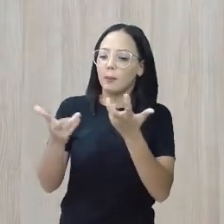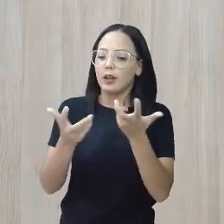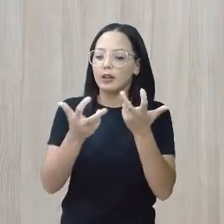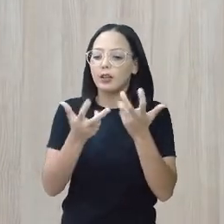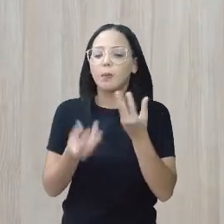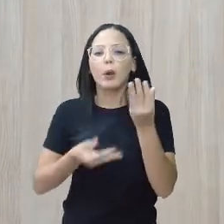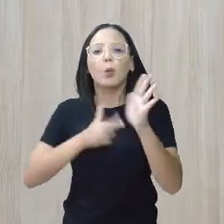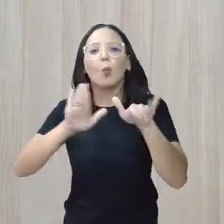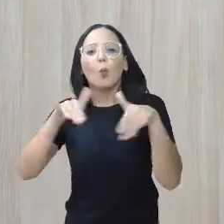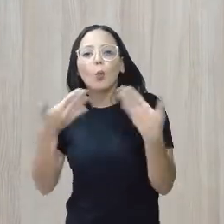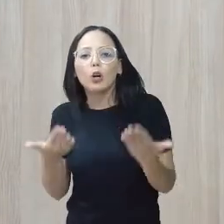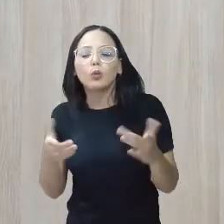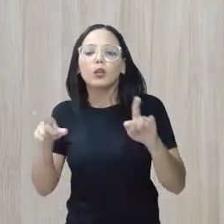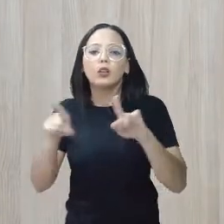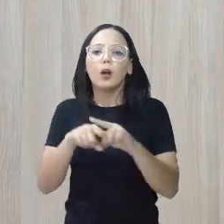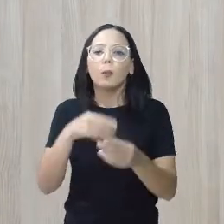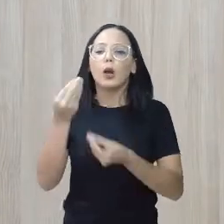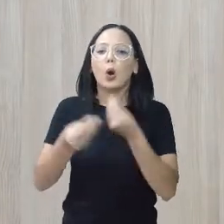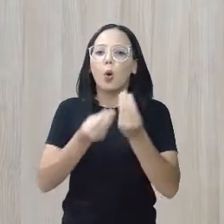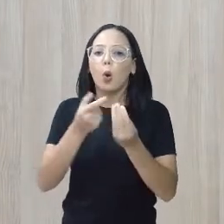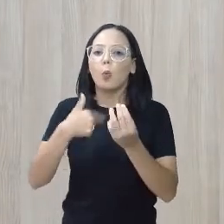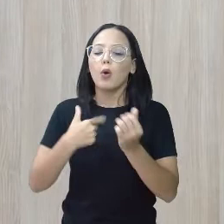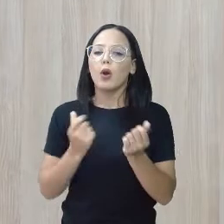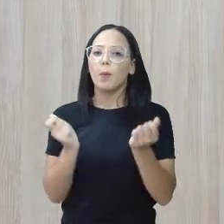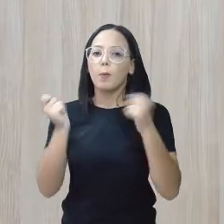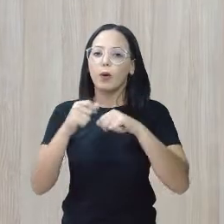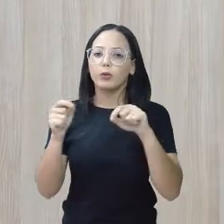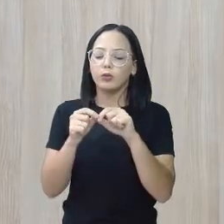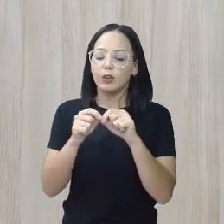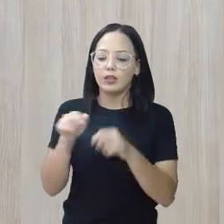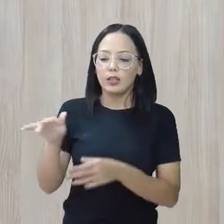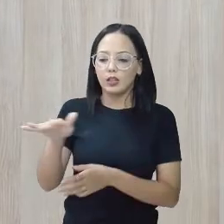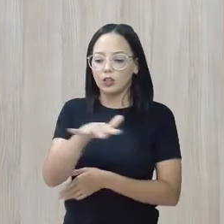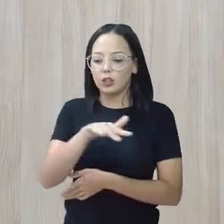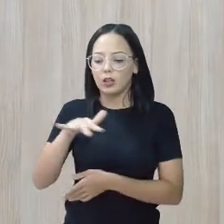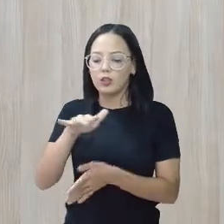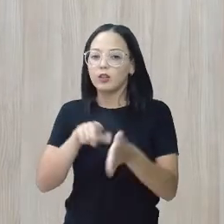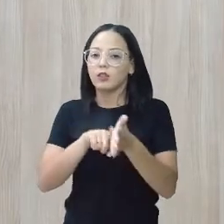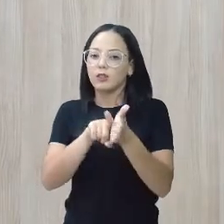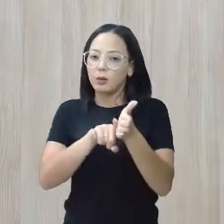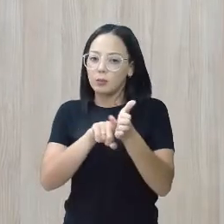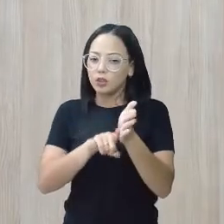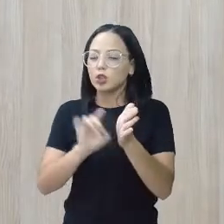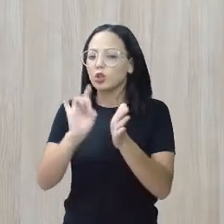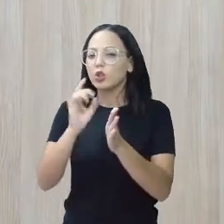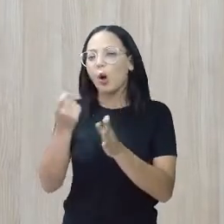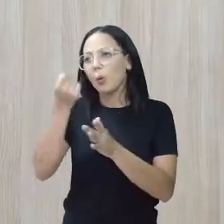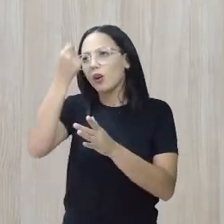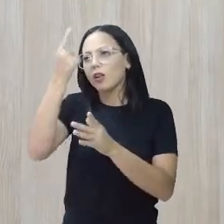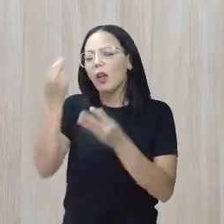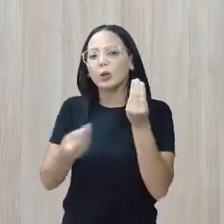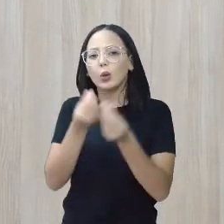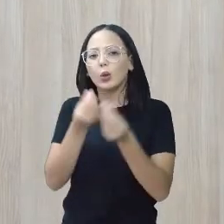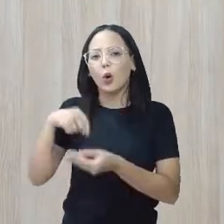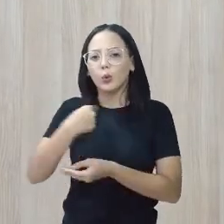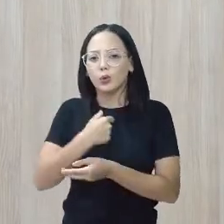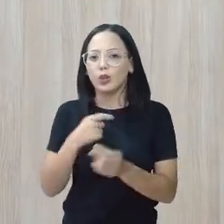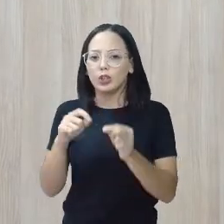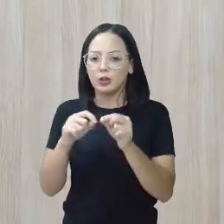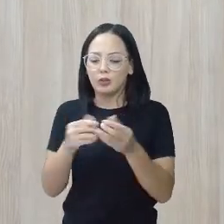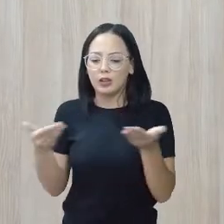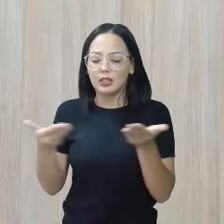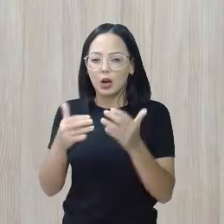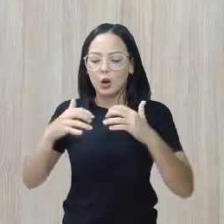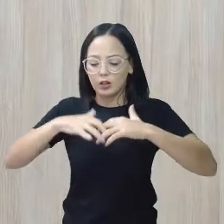e como eu posso fazer essa generalização da pesquisa, tá certo? Aqui é mais uma ideia de como que a gente faz